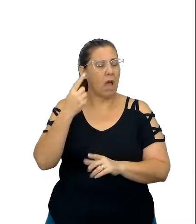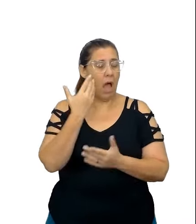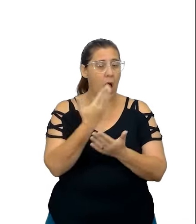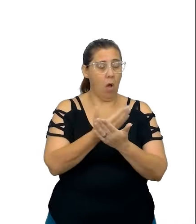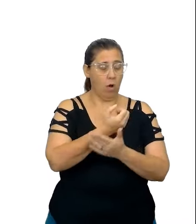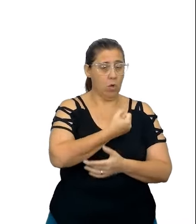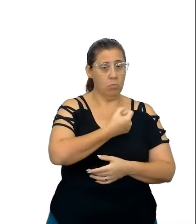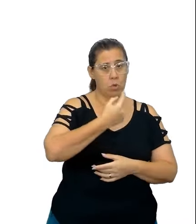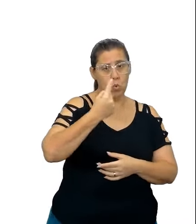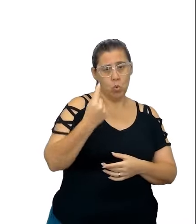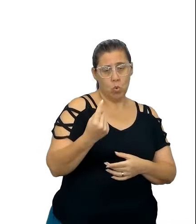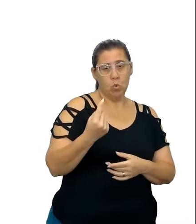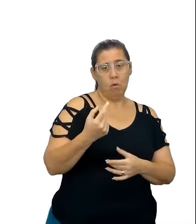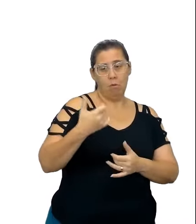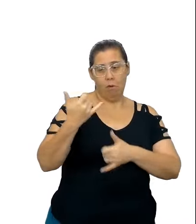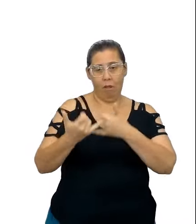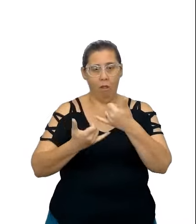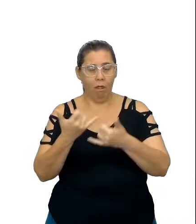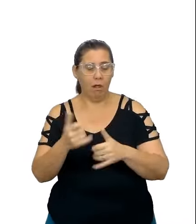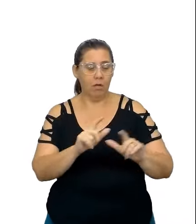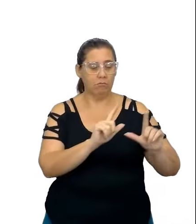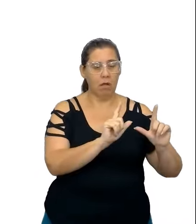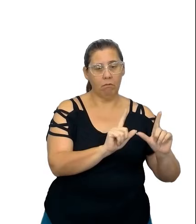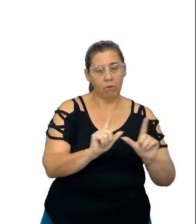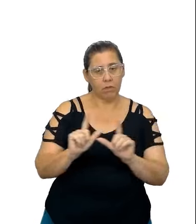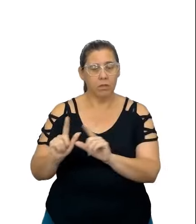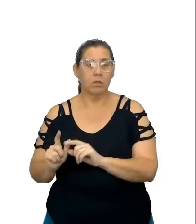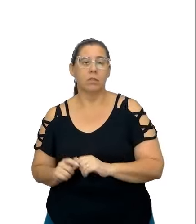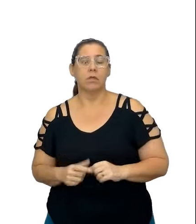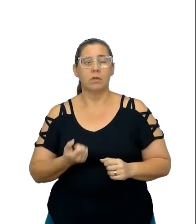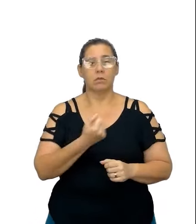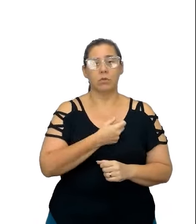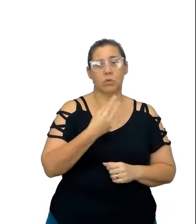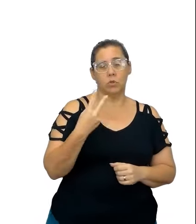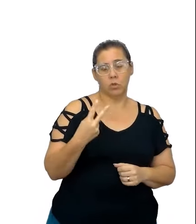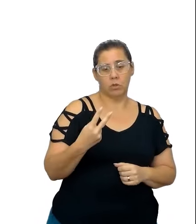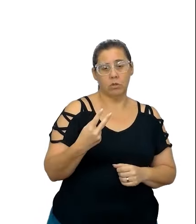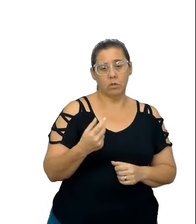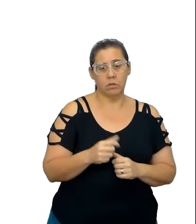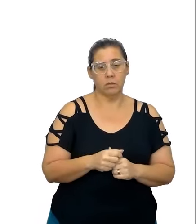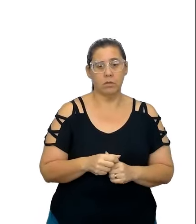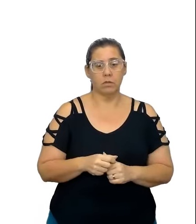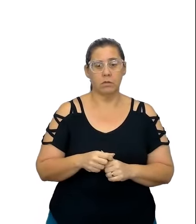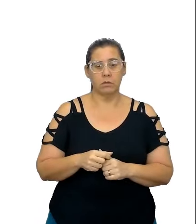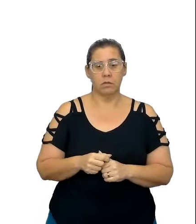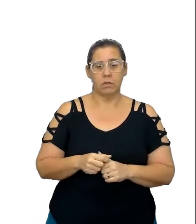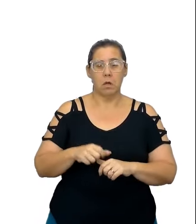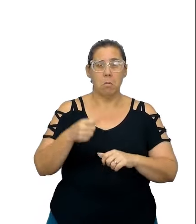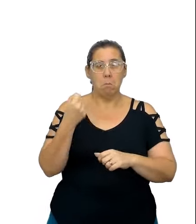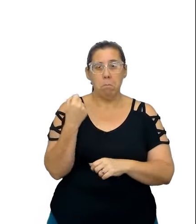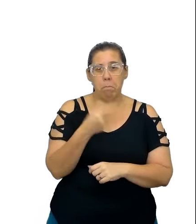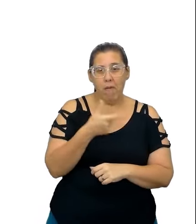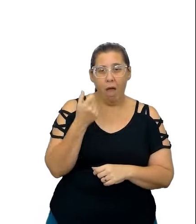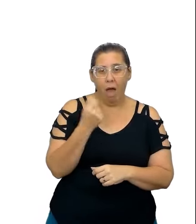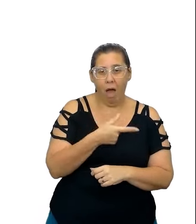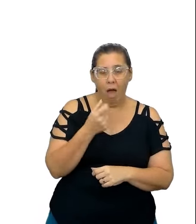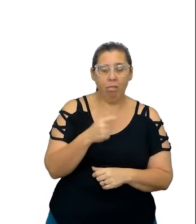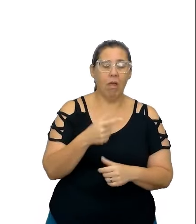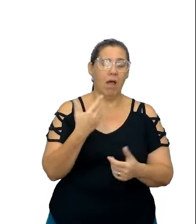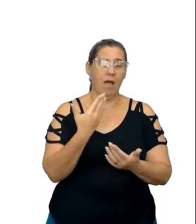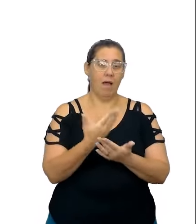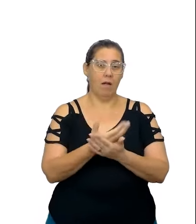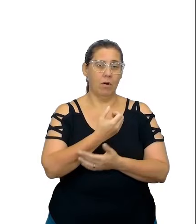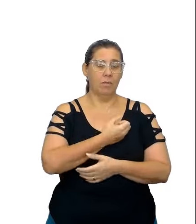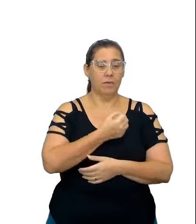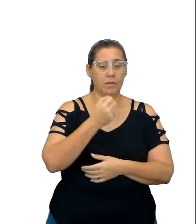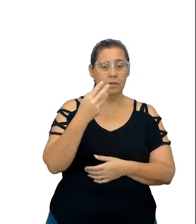1, humor nos quadrinhos. A aula 2, humor na piada, em piadas e anedotas. A aula